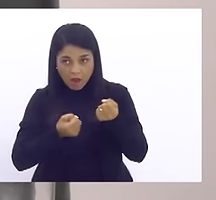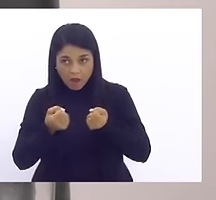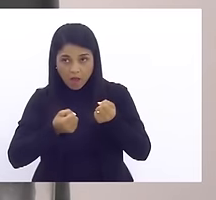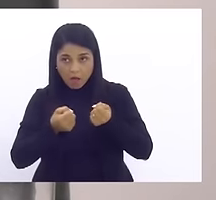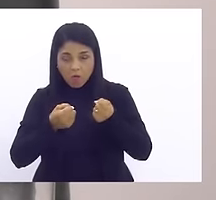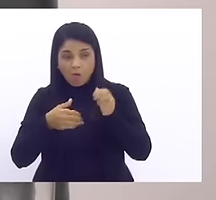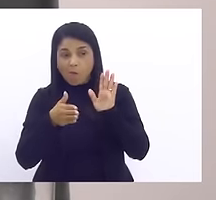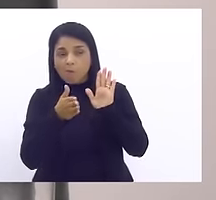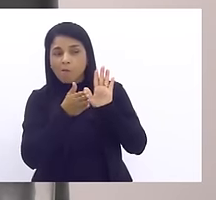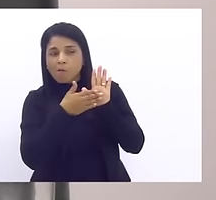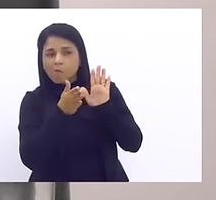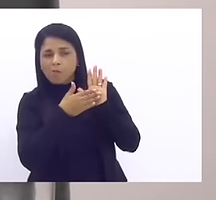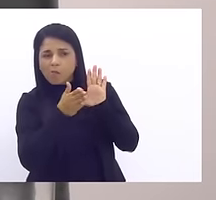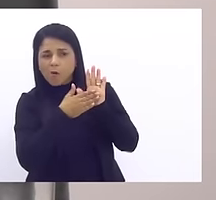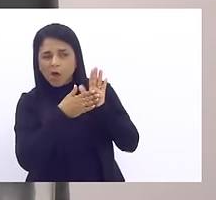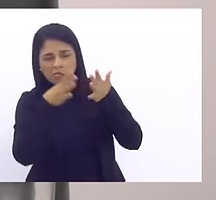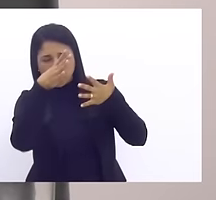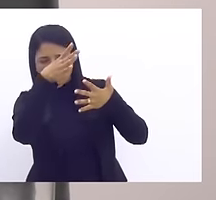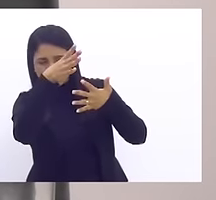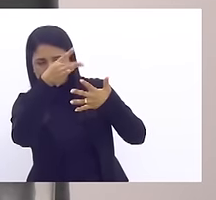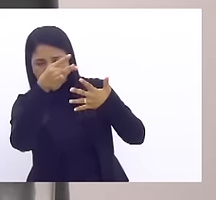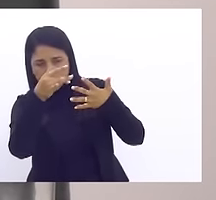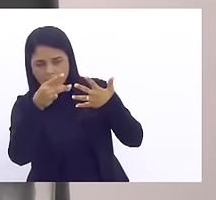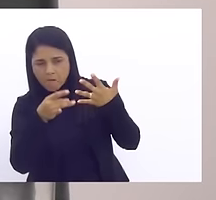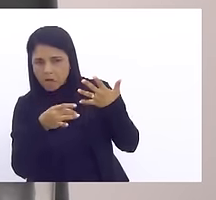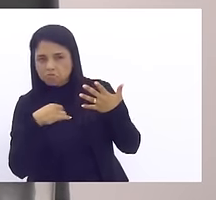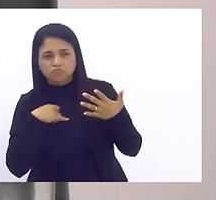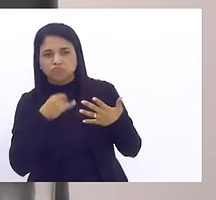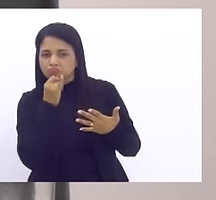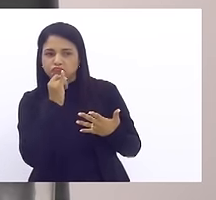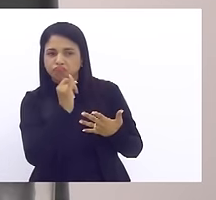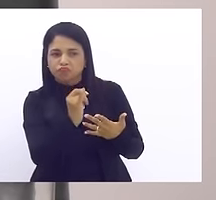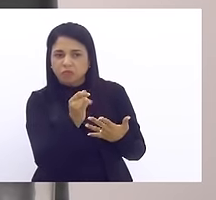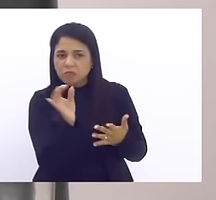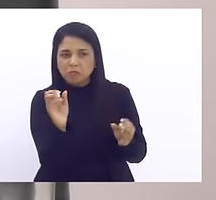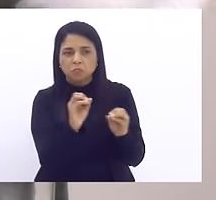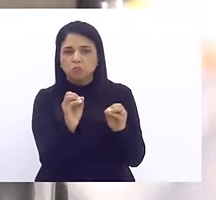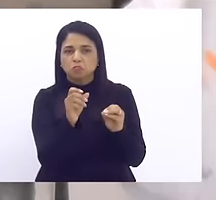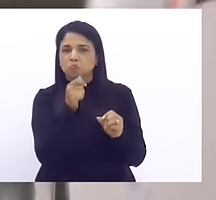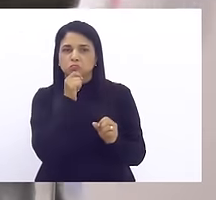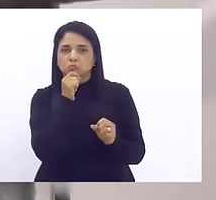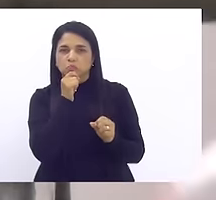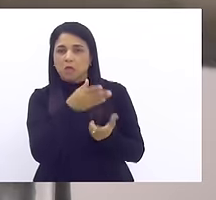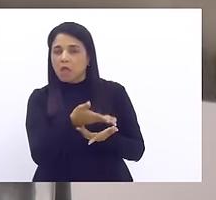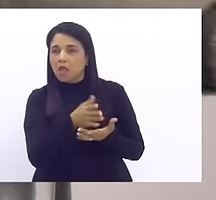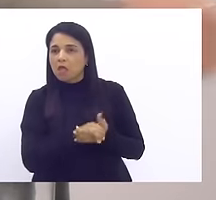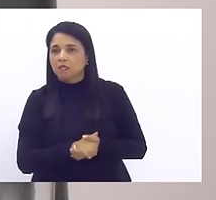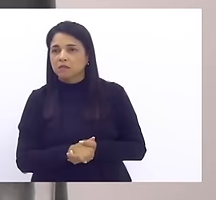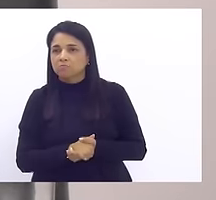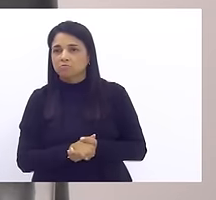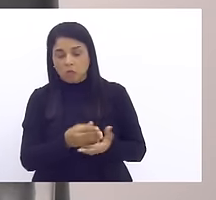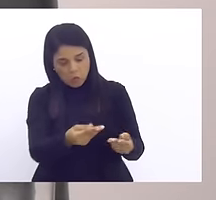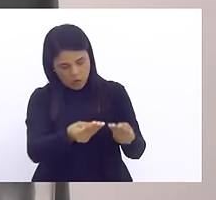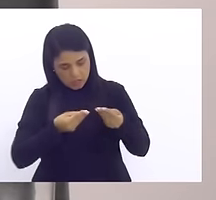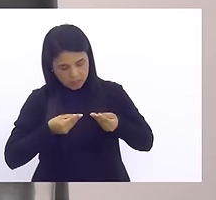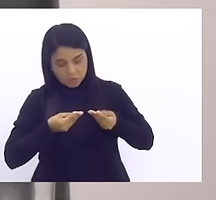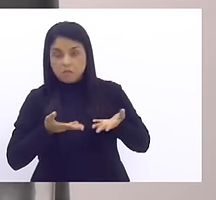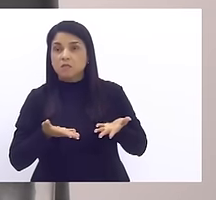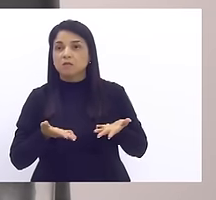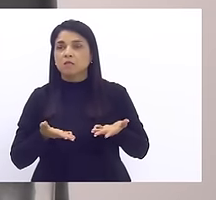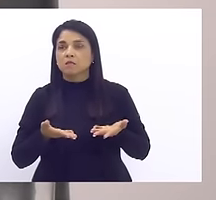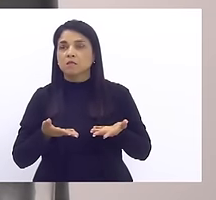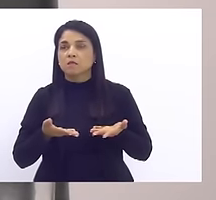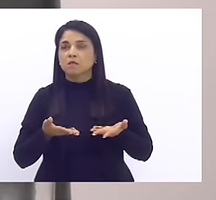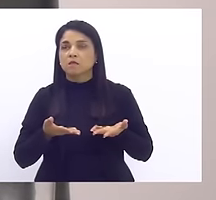Costa de detalhe não vem informando isso essa pergunta que eu recebido do requerimento de informação eu queria saber